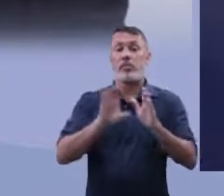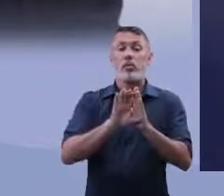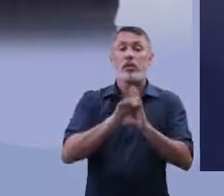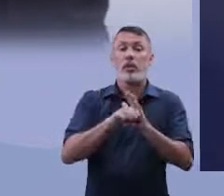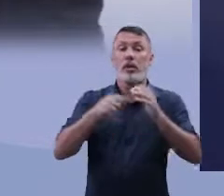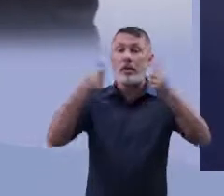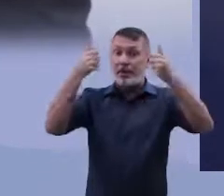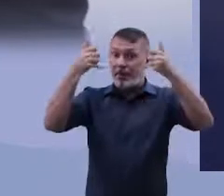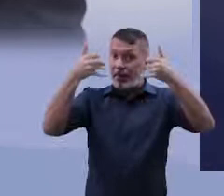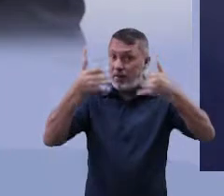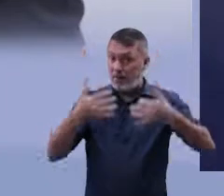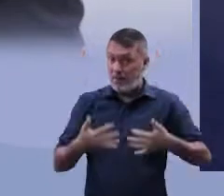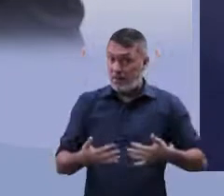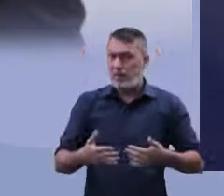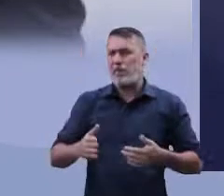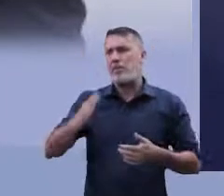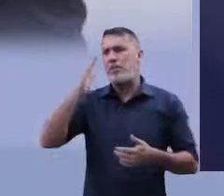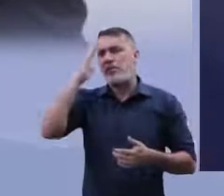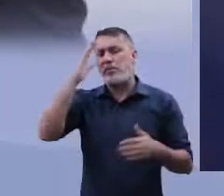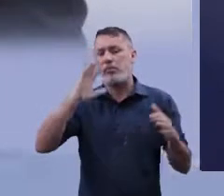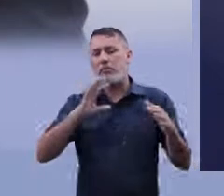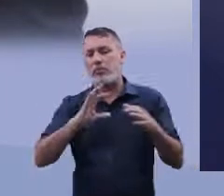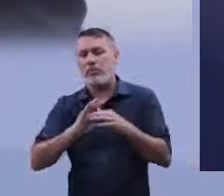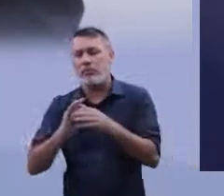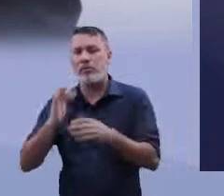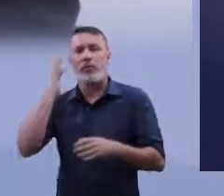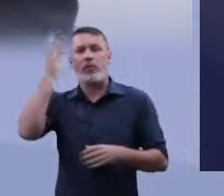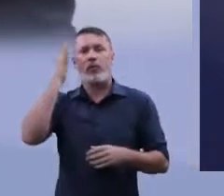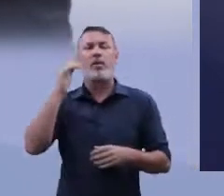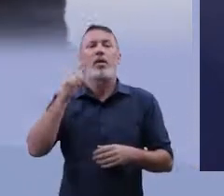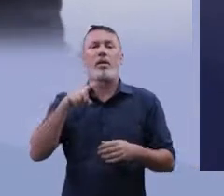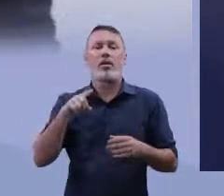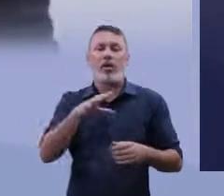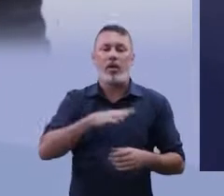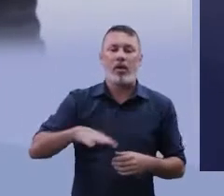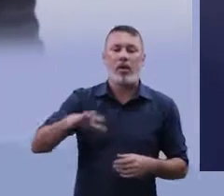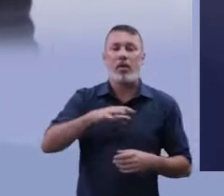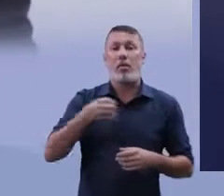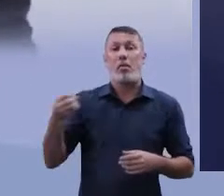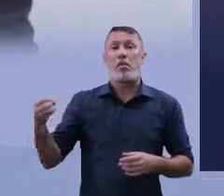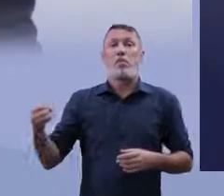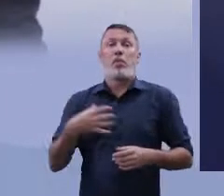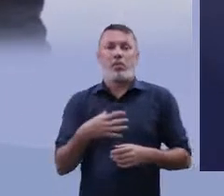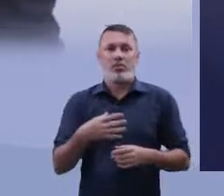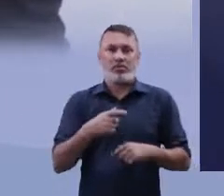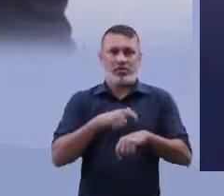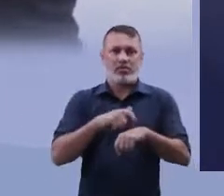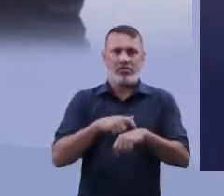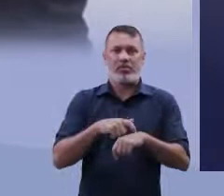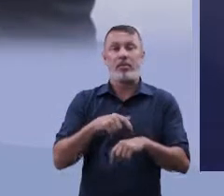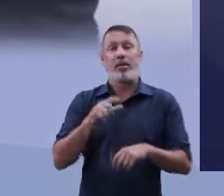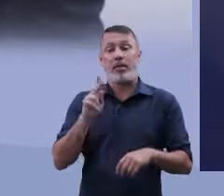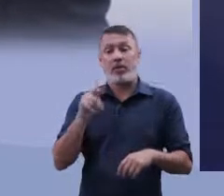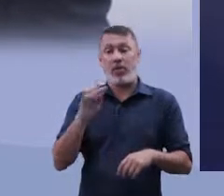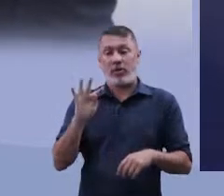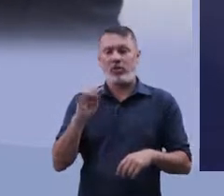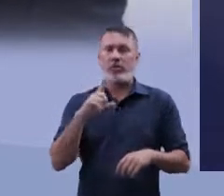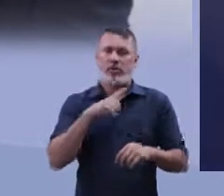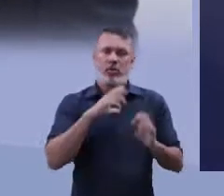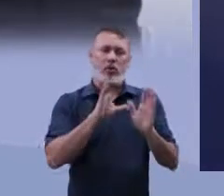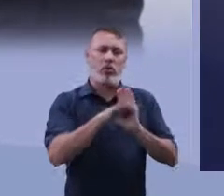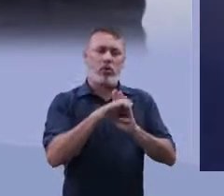esclarecimento, fundamental para a compreensão do contexto filosófico da modernidade. Esclarecimento, no sentido empregado por